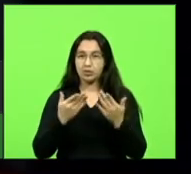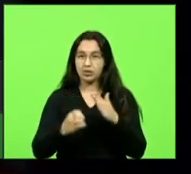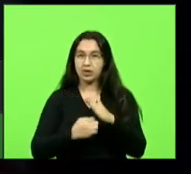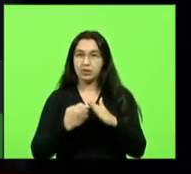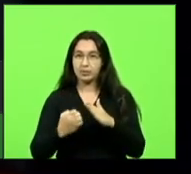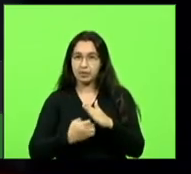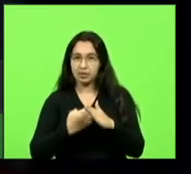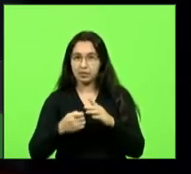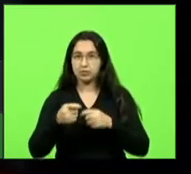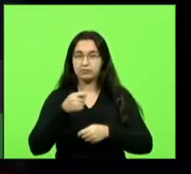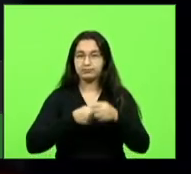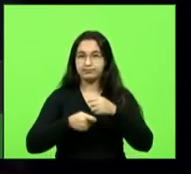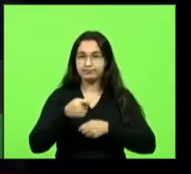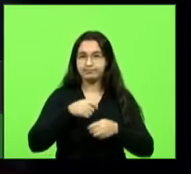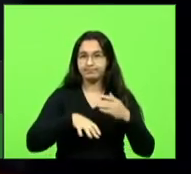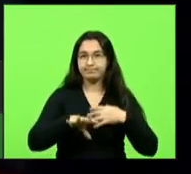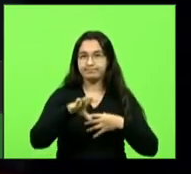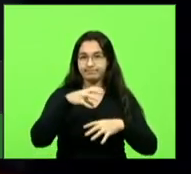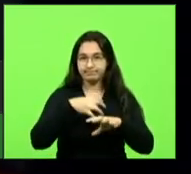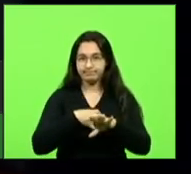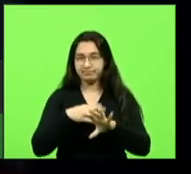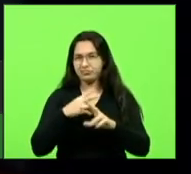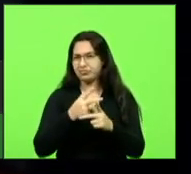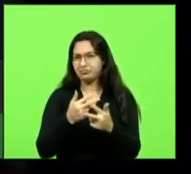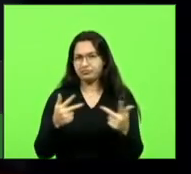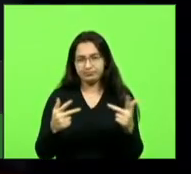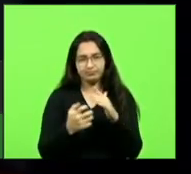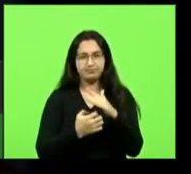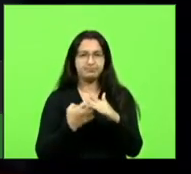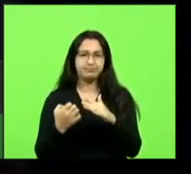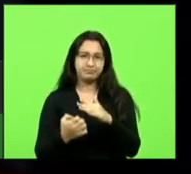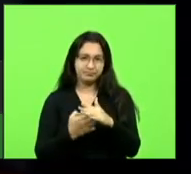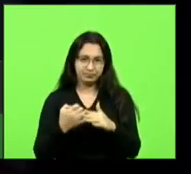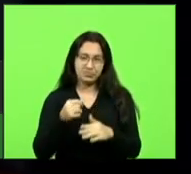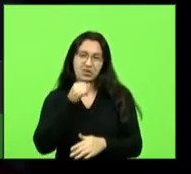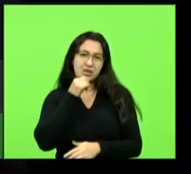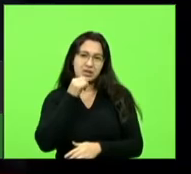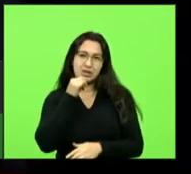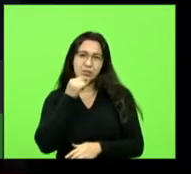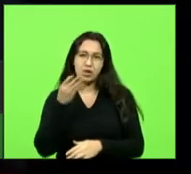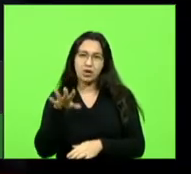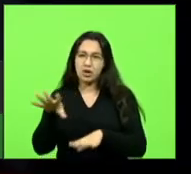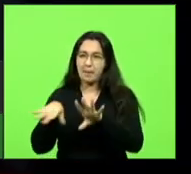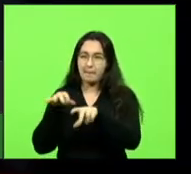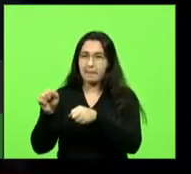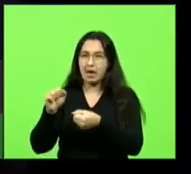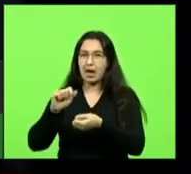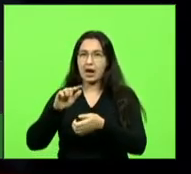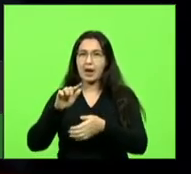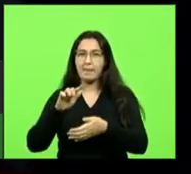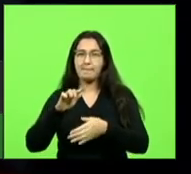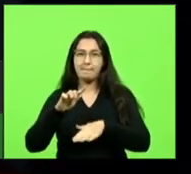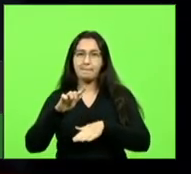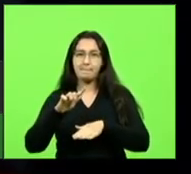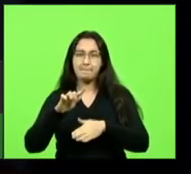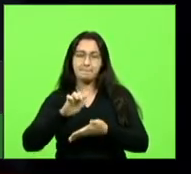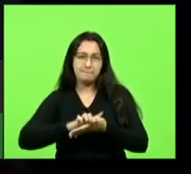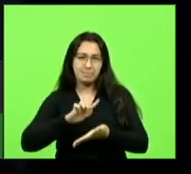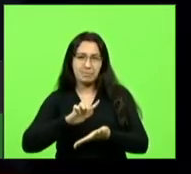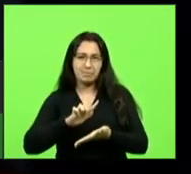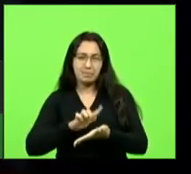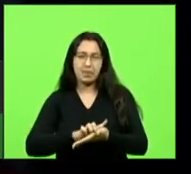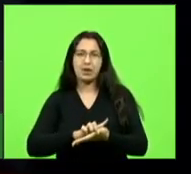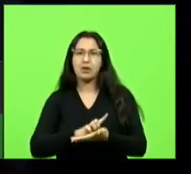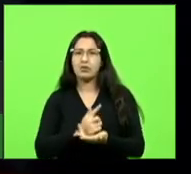solidária. Vários empreendimentos em Santa Catarina, exemplo dos catadores e outros, que